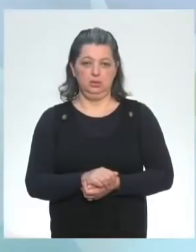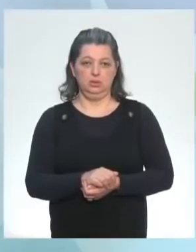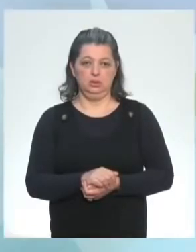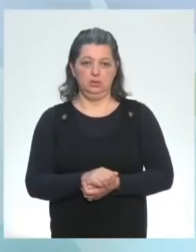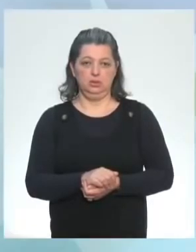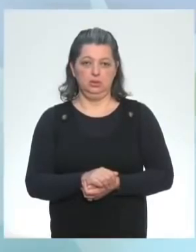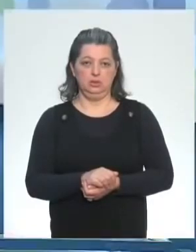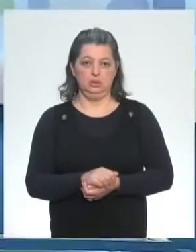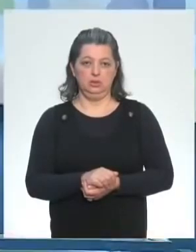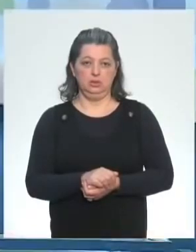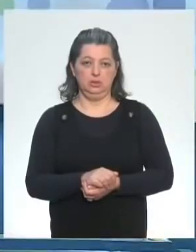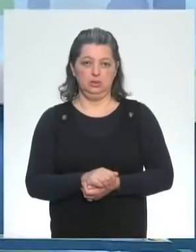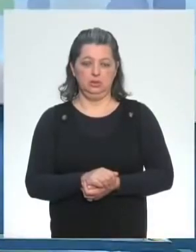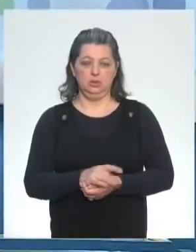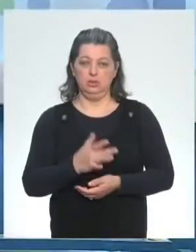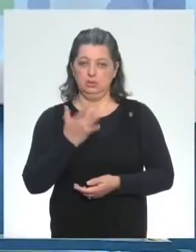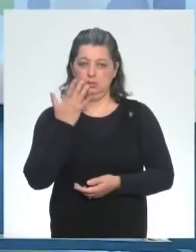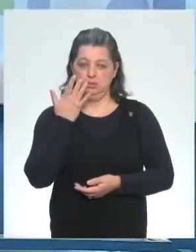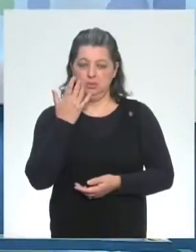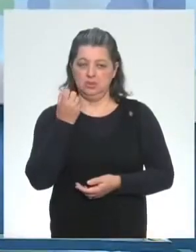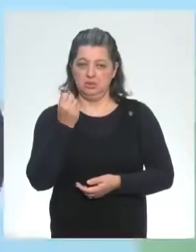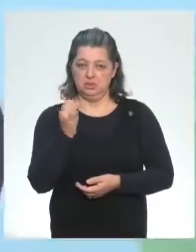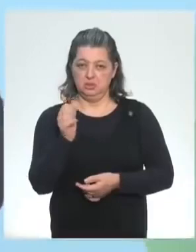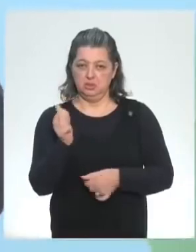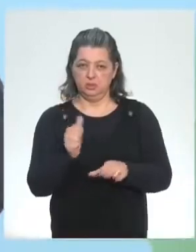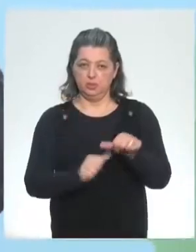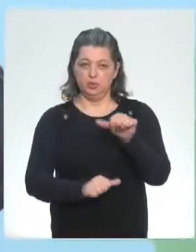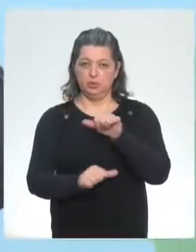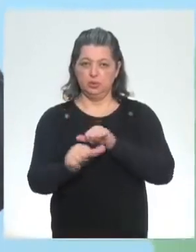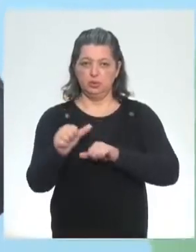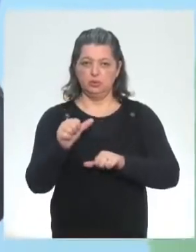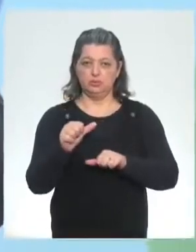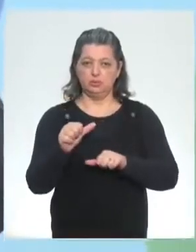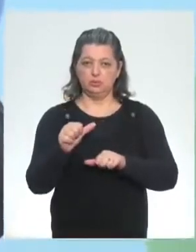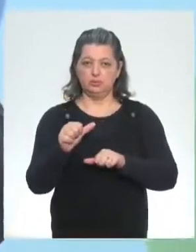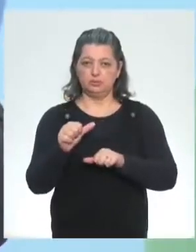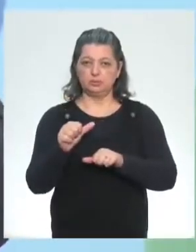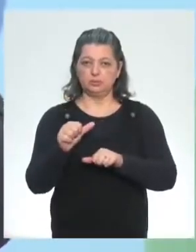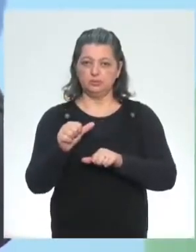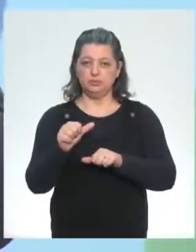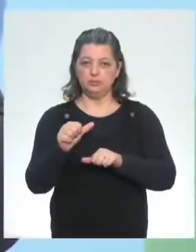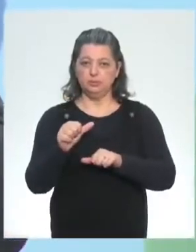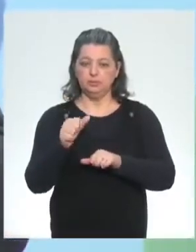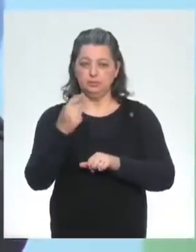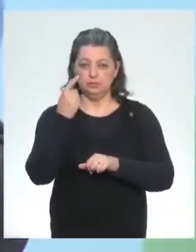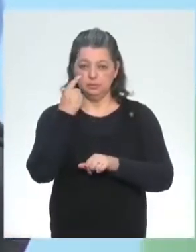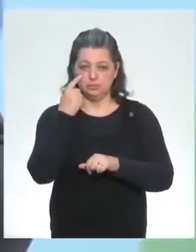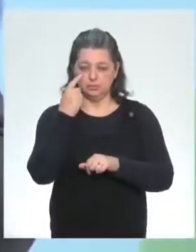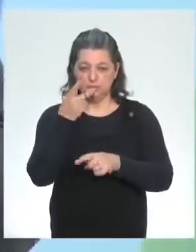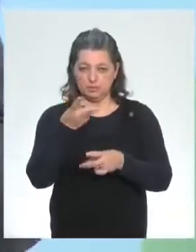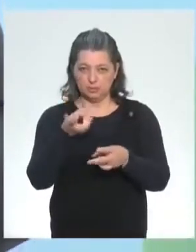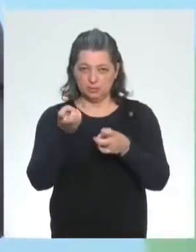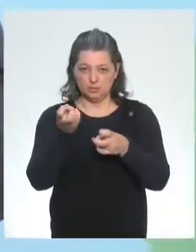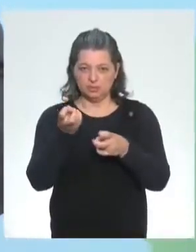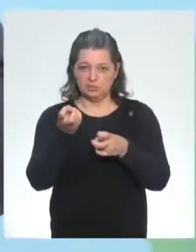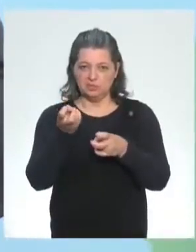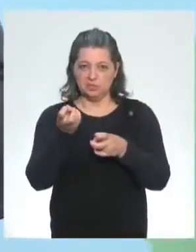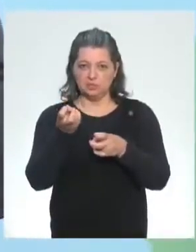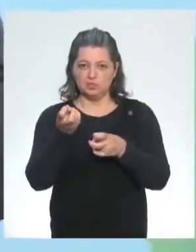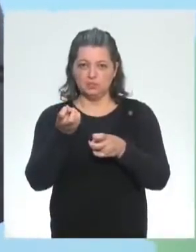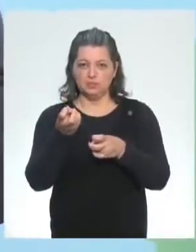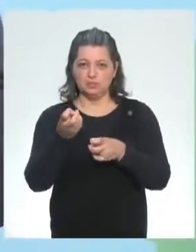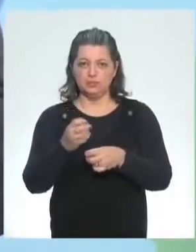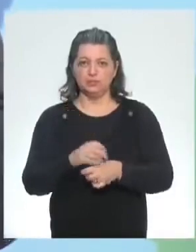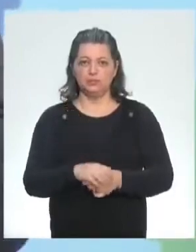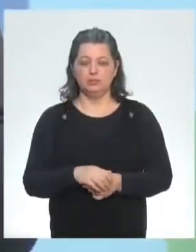Bom, não sei se na câmera dá para ver direito as mudanças de cor, né? Porque como ela está bem sucinta, acho que não consegue perceber, né? Mesmo Não. que dá uma agitadinha assim,